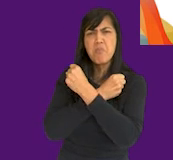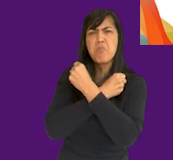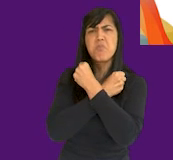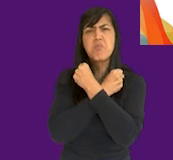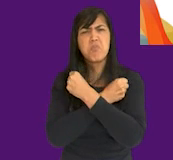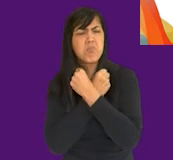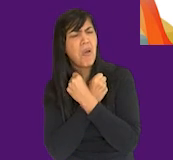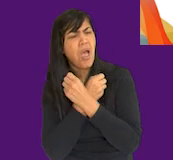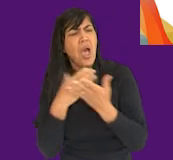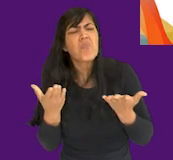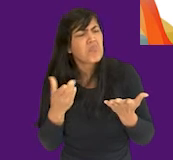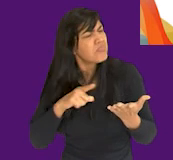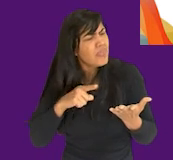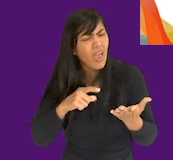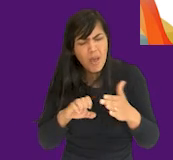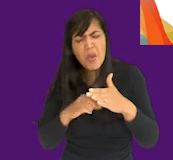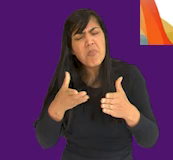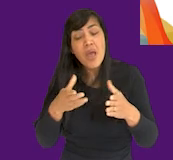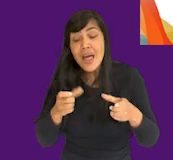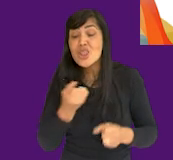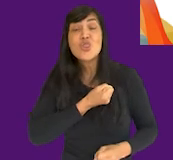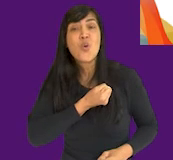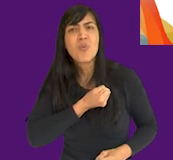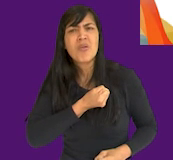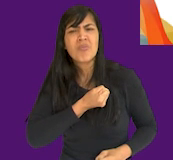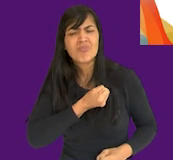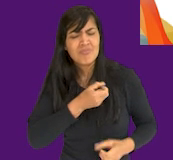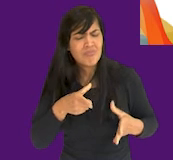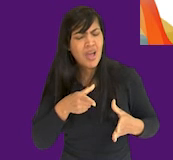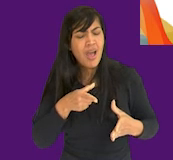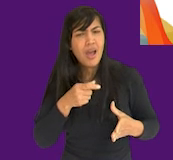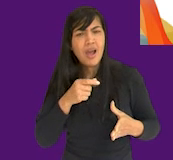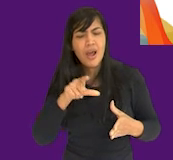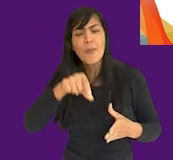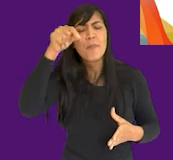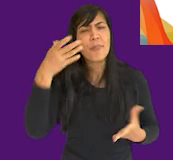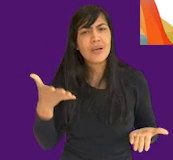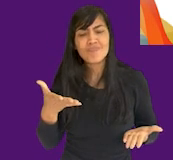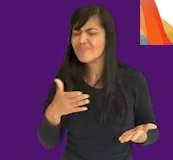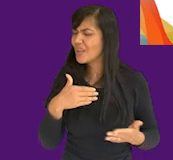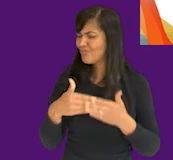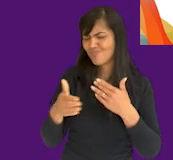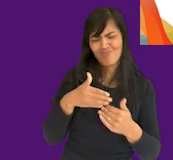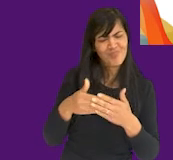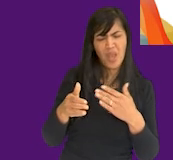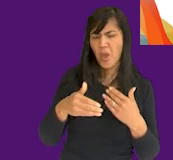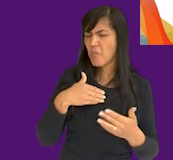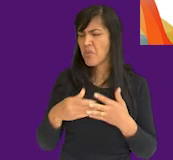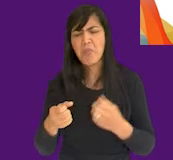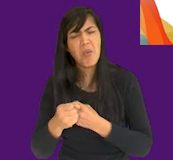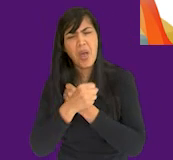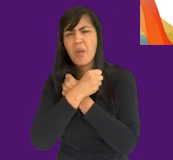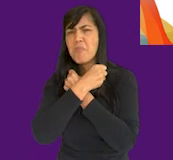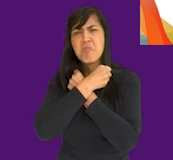indústria tem o tamanho mínimo de empresa primeira coisa na verdade pode ser qualquer